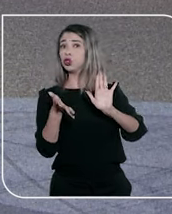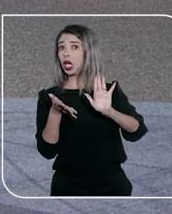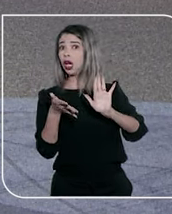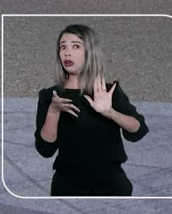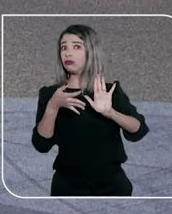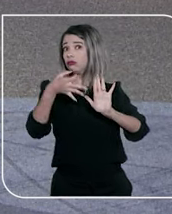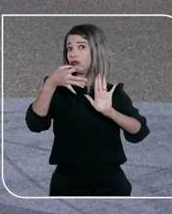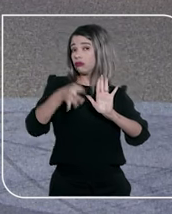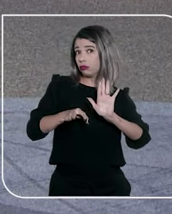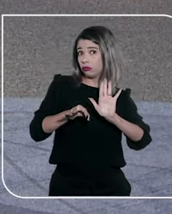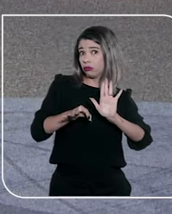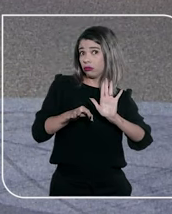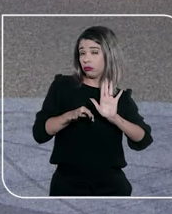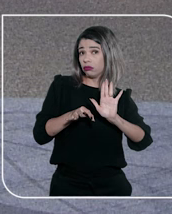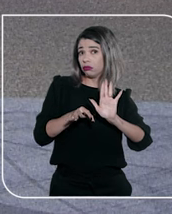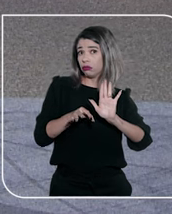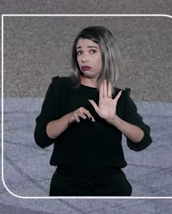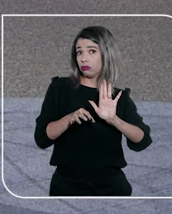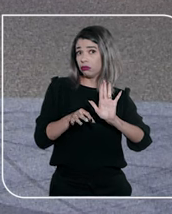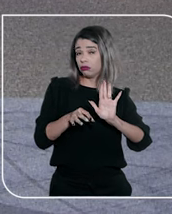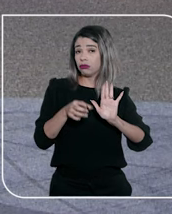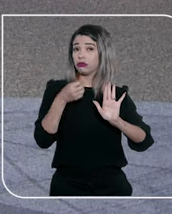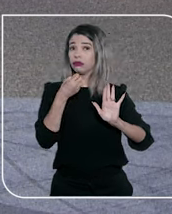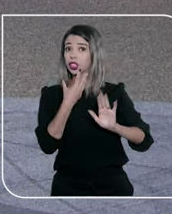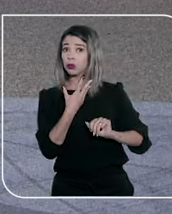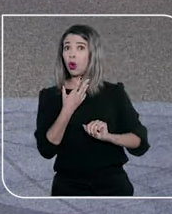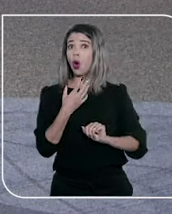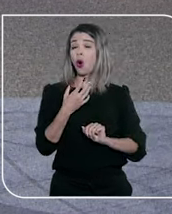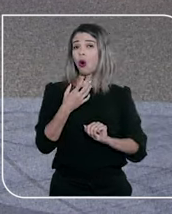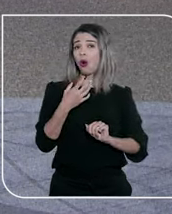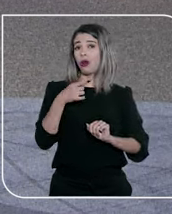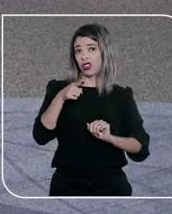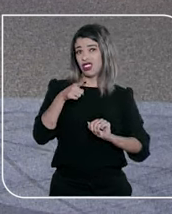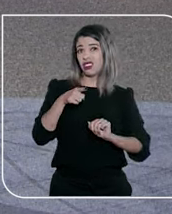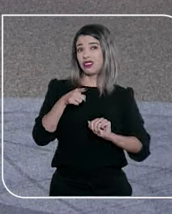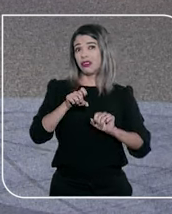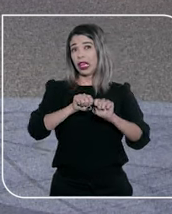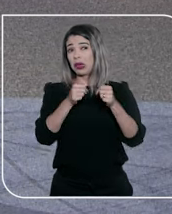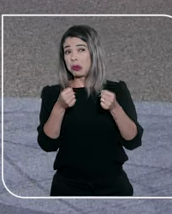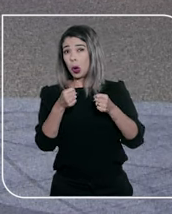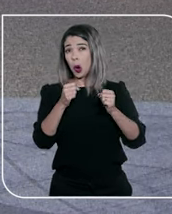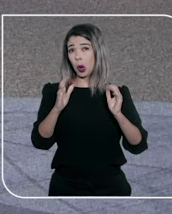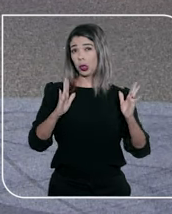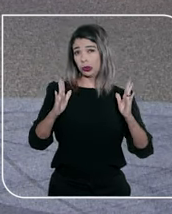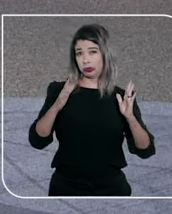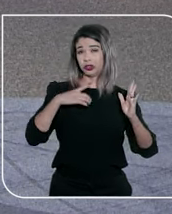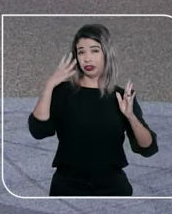autêntica que foi realmente danificada durante o trajeto?